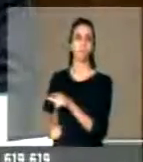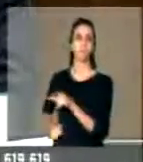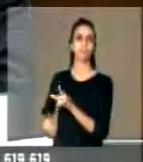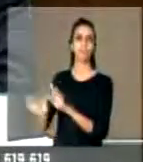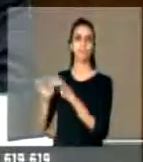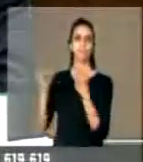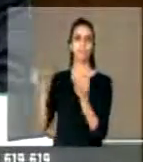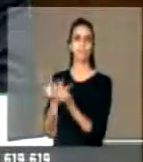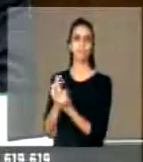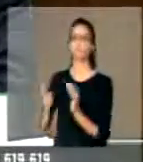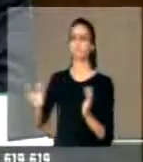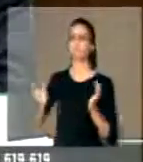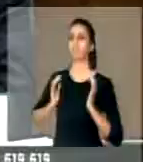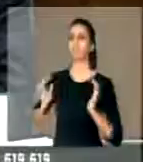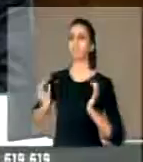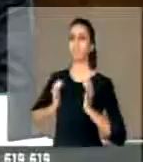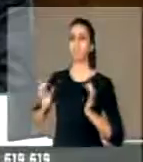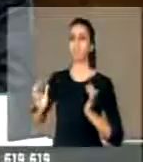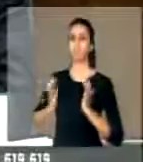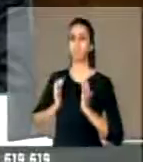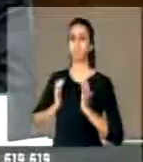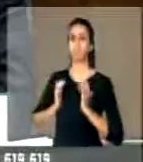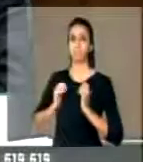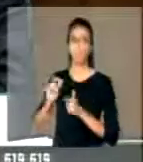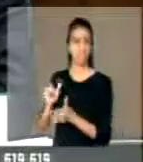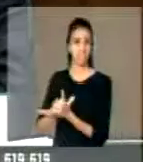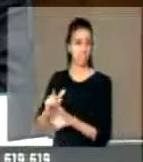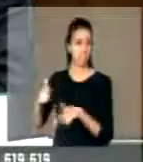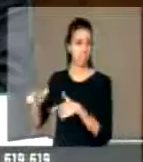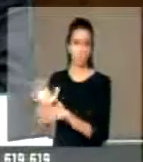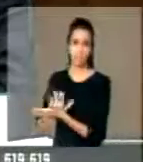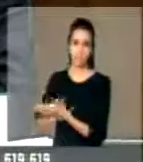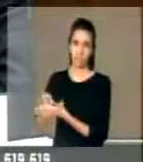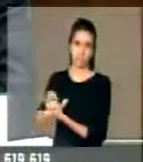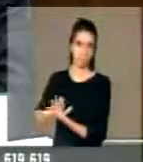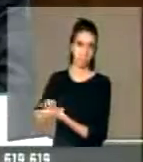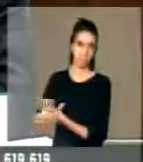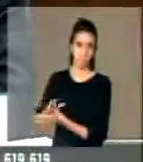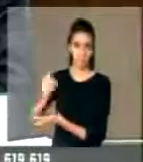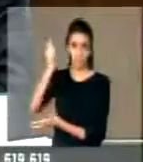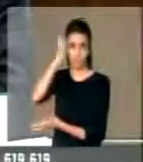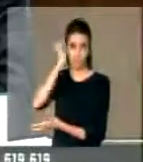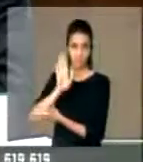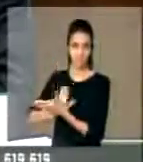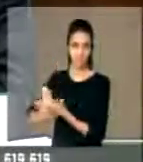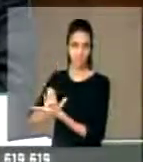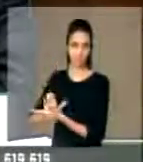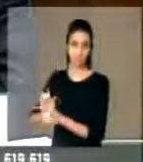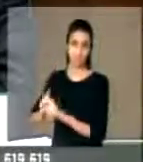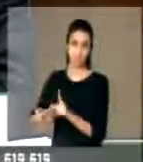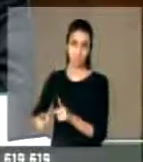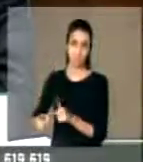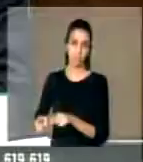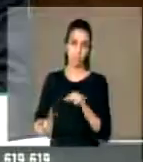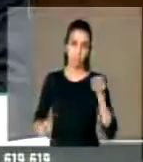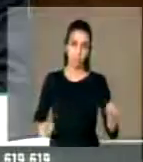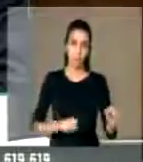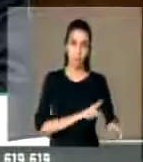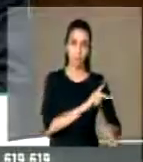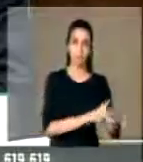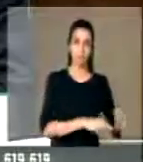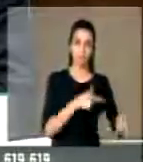de tanto ócio, enquanto dilapidava-se, sem remorsos, o suor e a riqueza produzida em